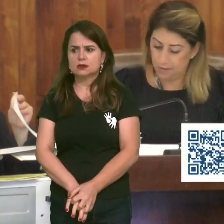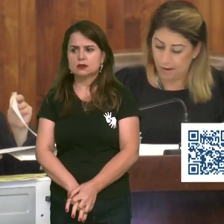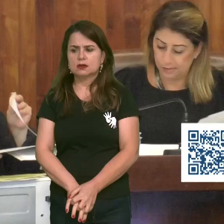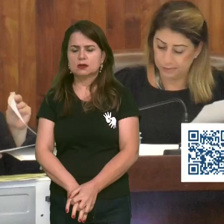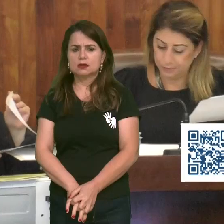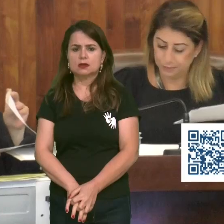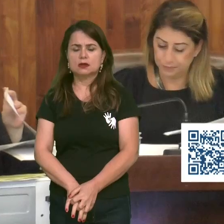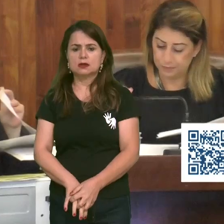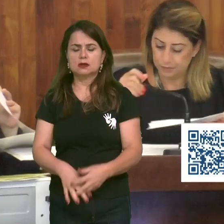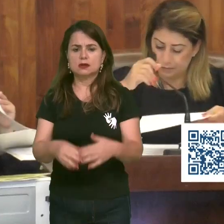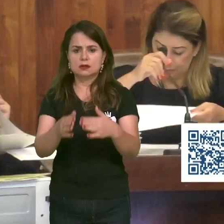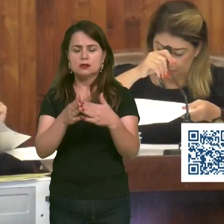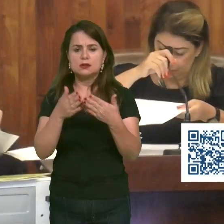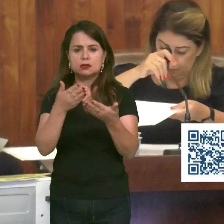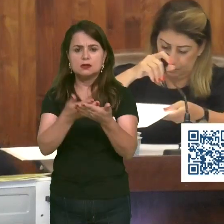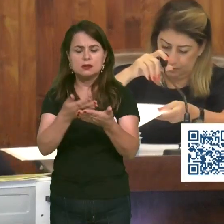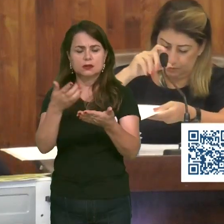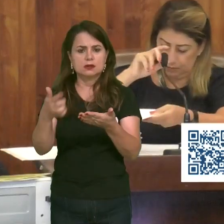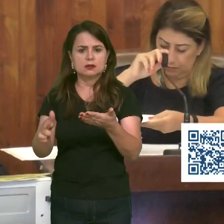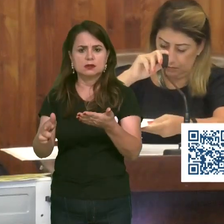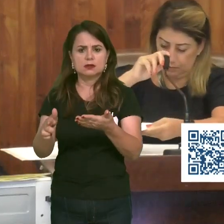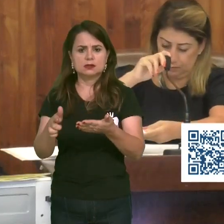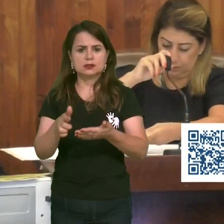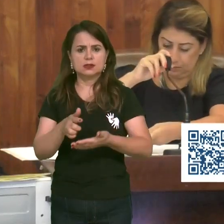próximo requerimento por favor